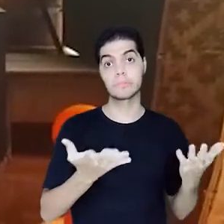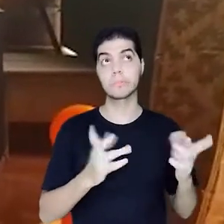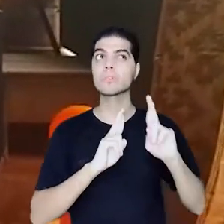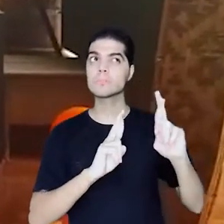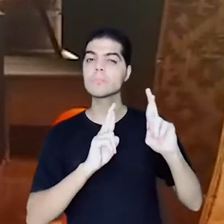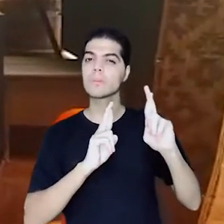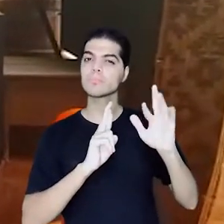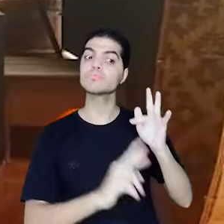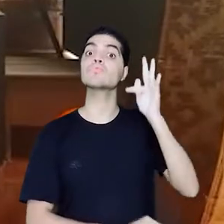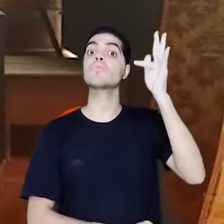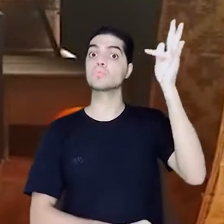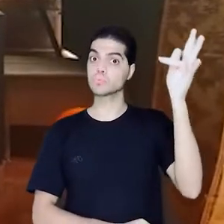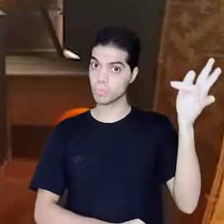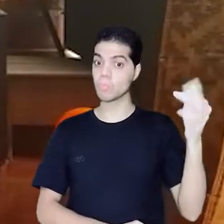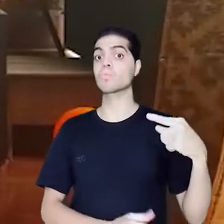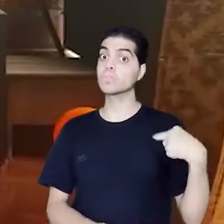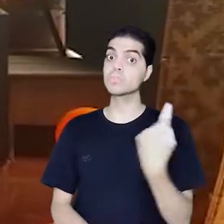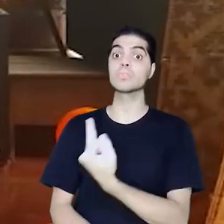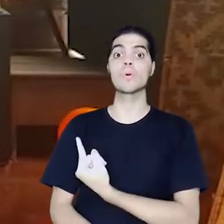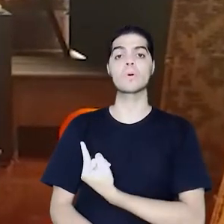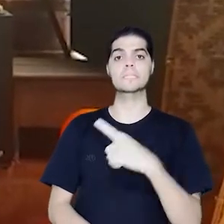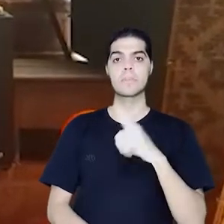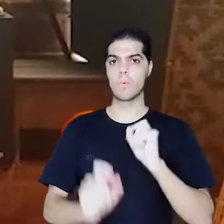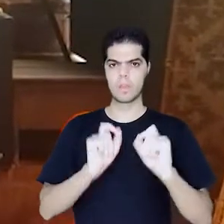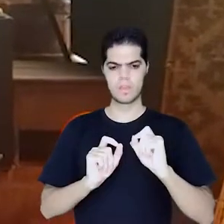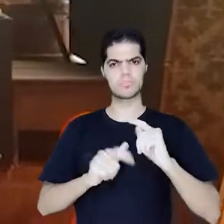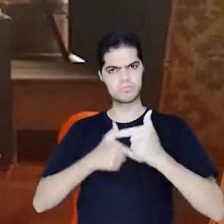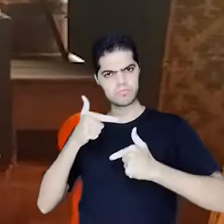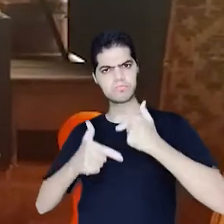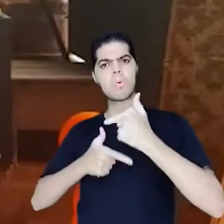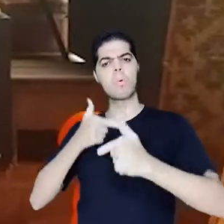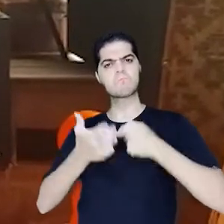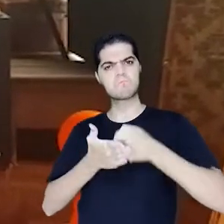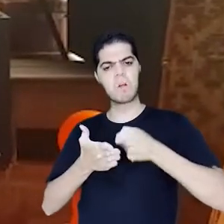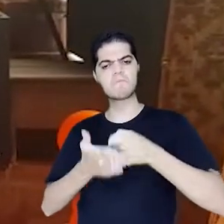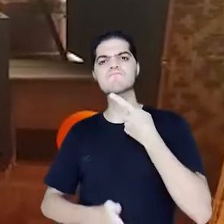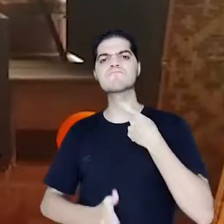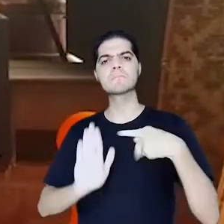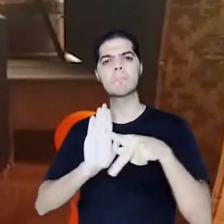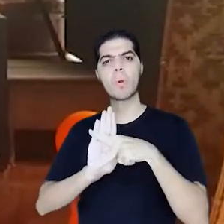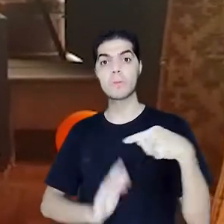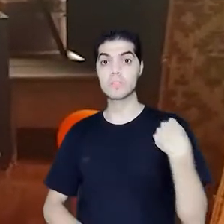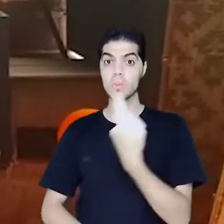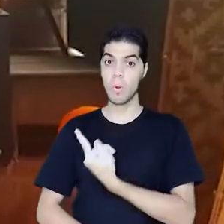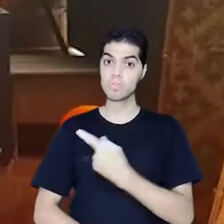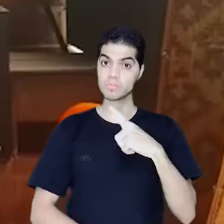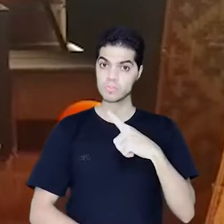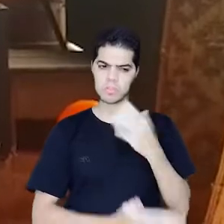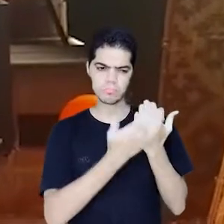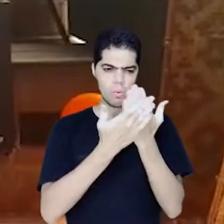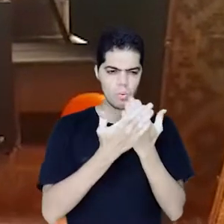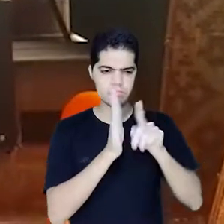que no futuro a gente, com a nossa luta, com a nossa vontade, com os nossos